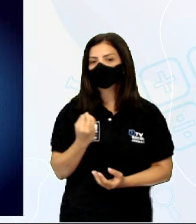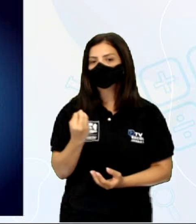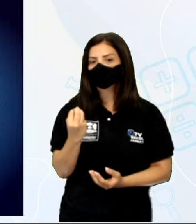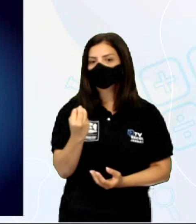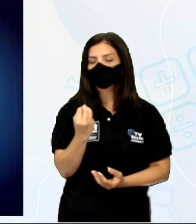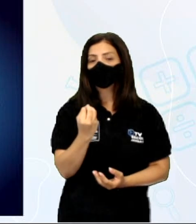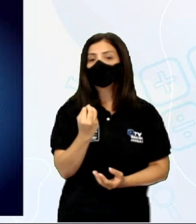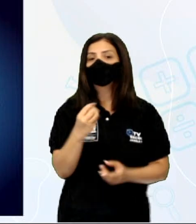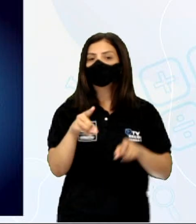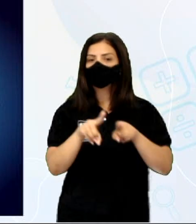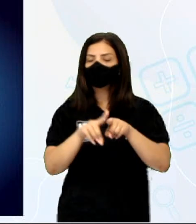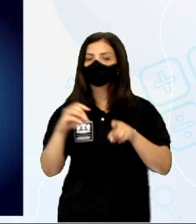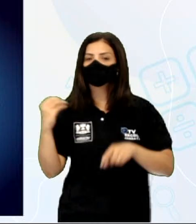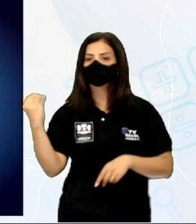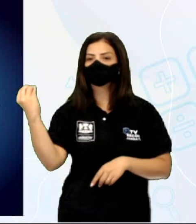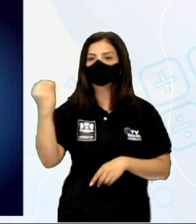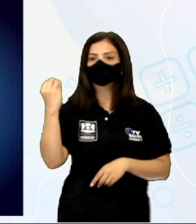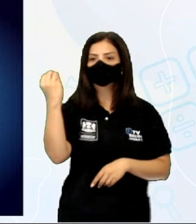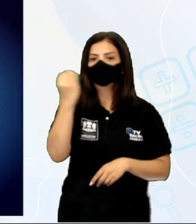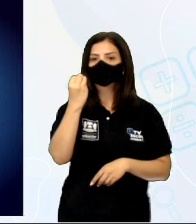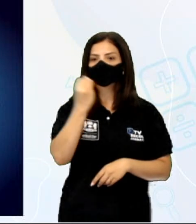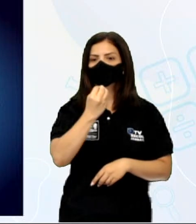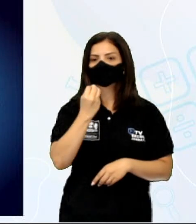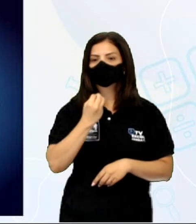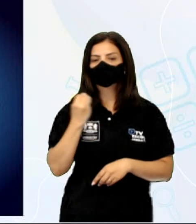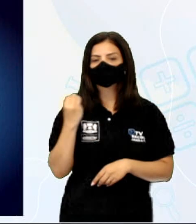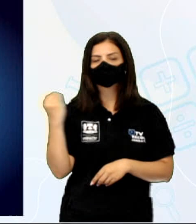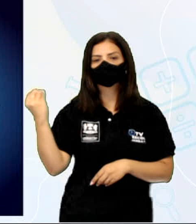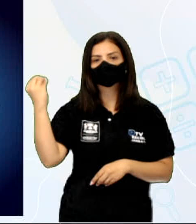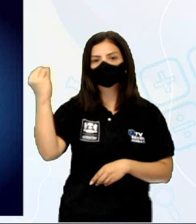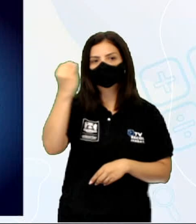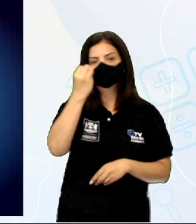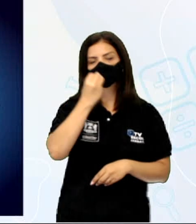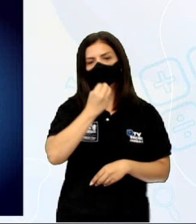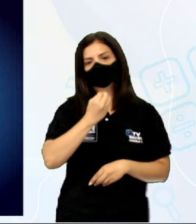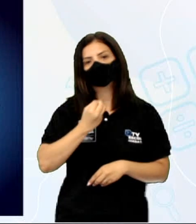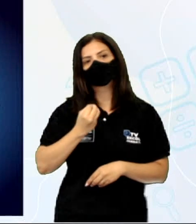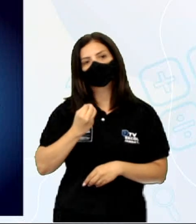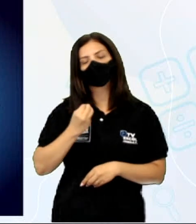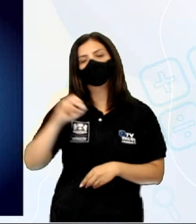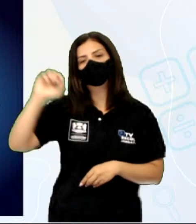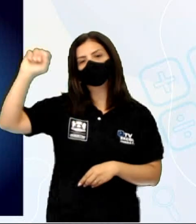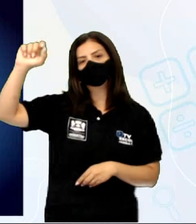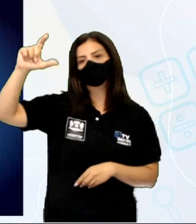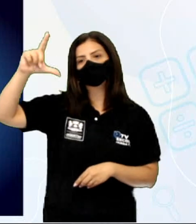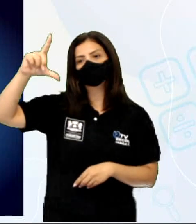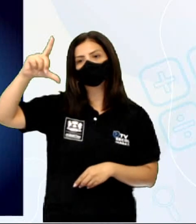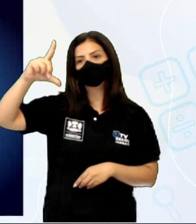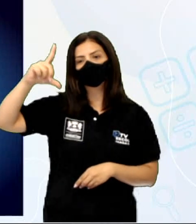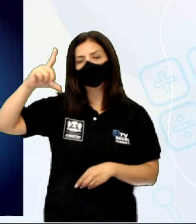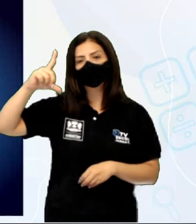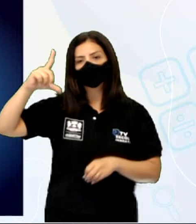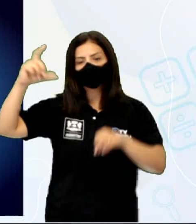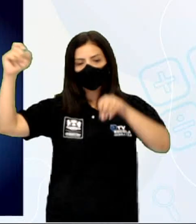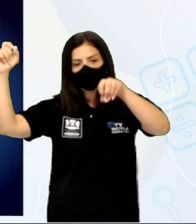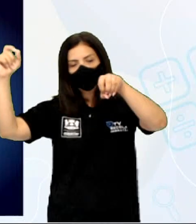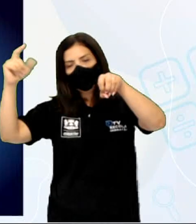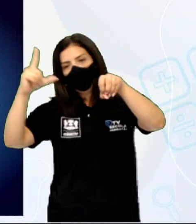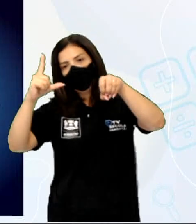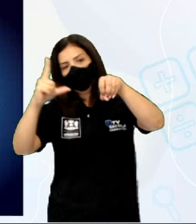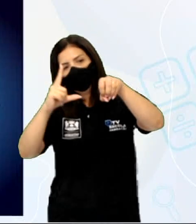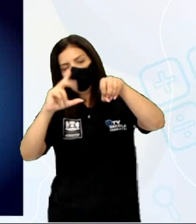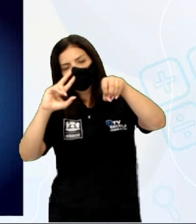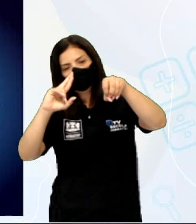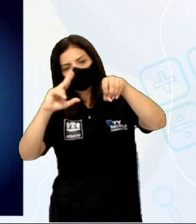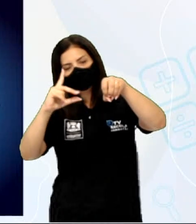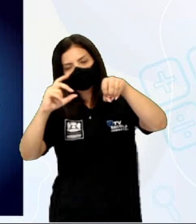do Sol. Essa incidência solar, né, a luz do Sol bate em regiões diferentes da